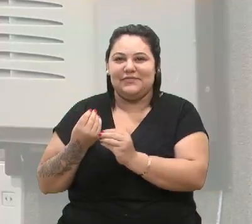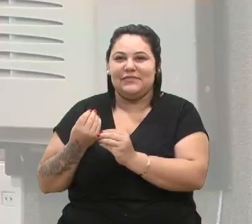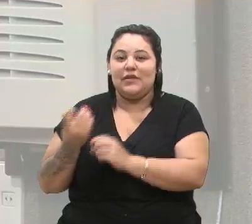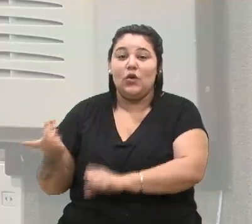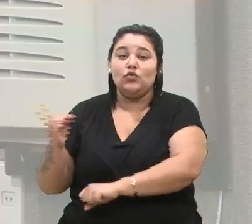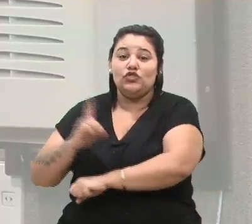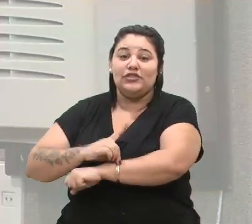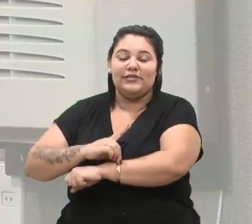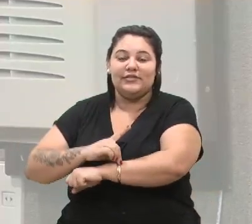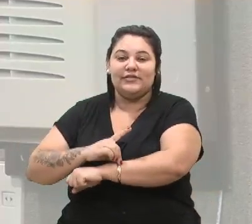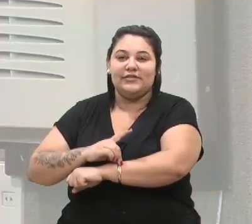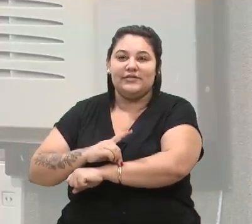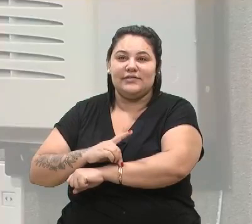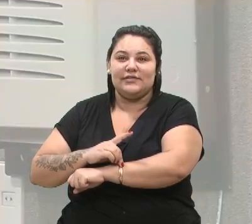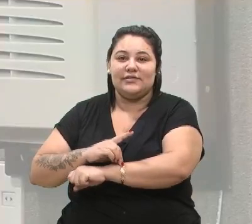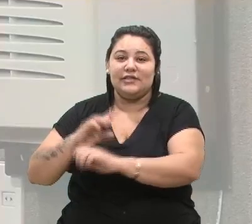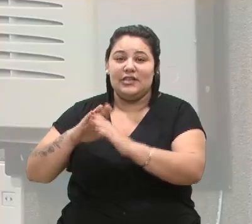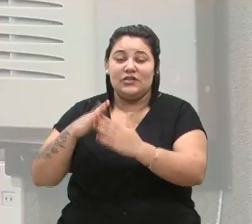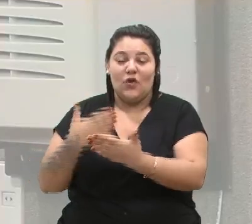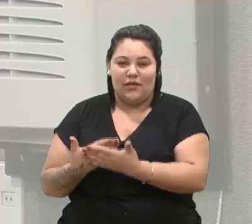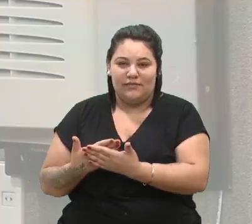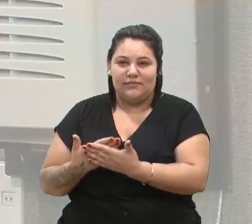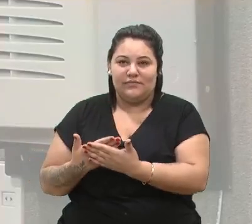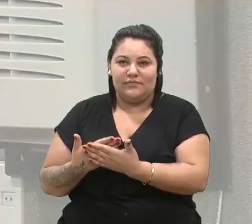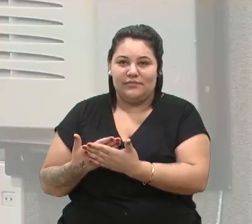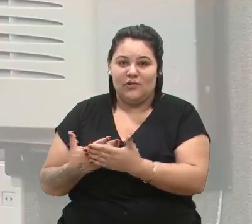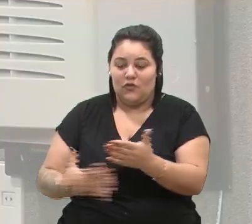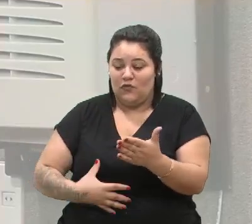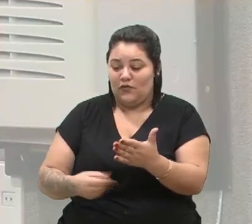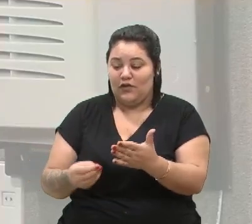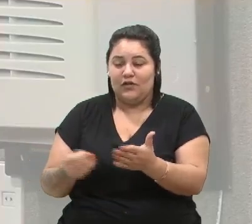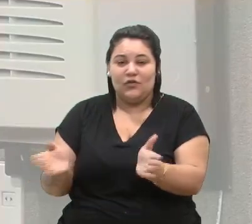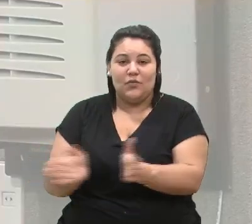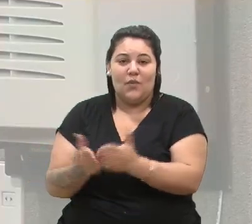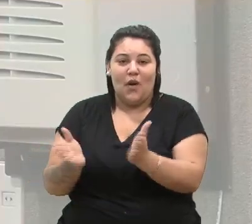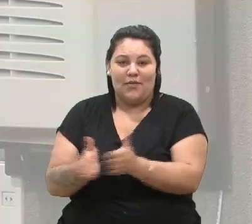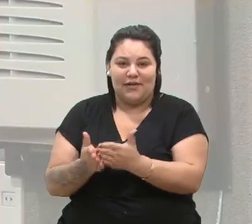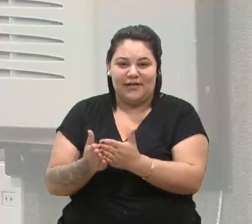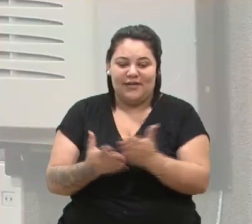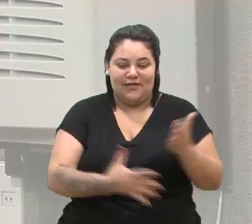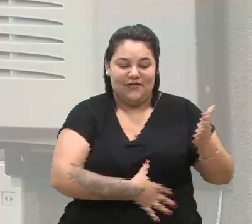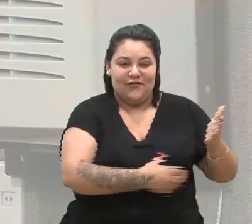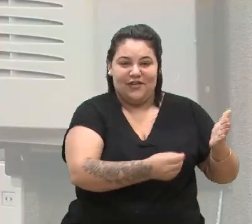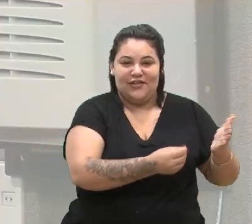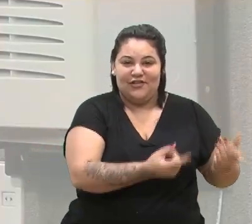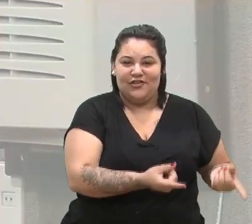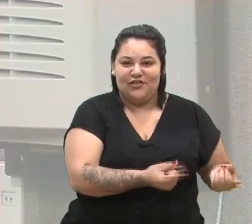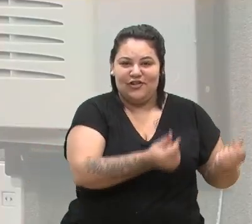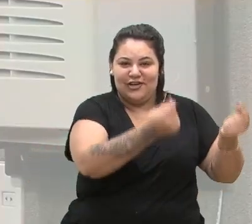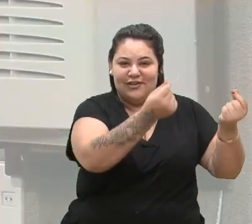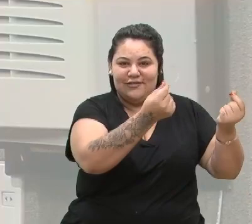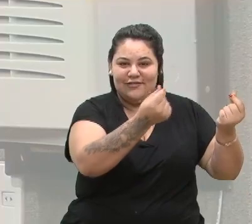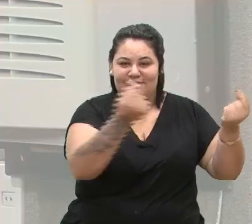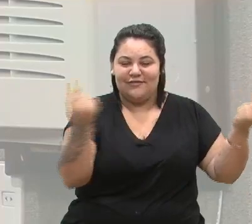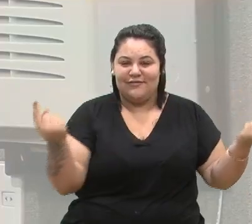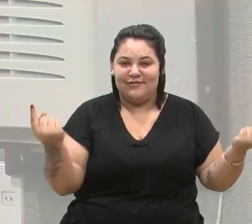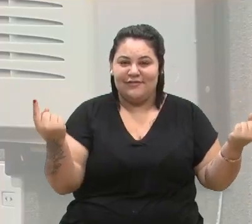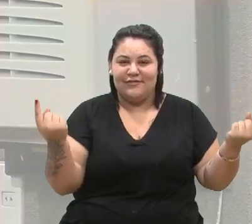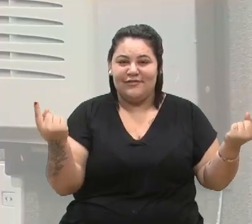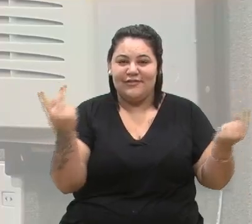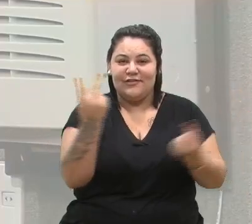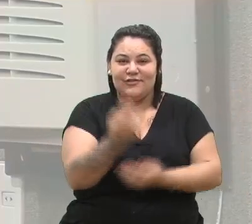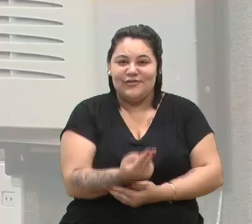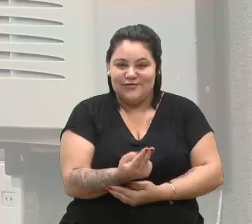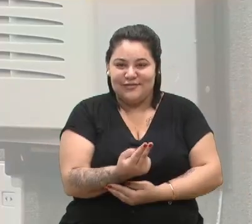dia que a escola, o filho do pobre e o filho do rico estudarem na mesma escola, nós